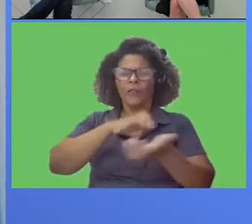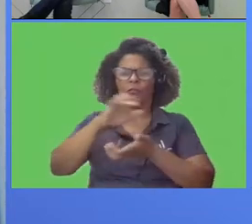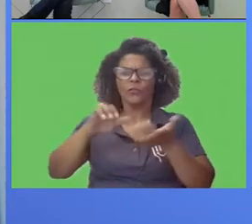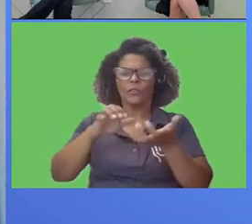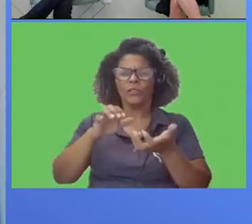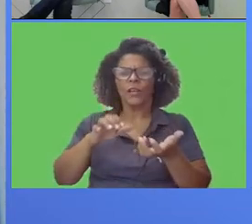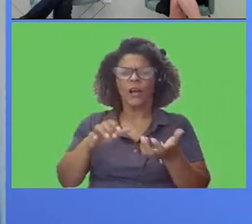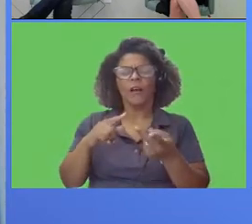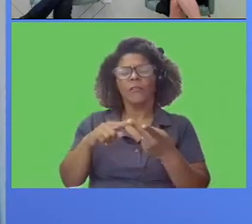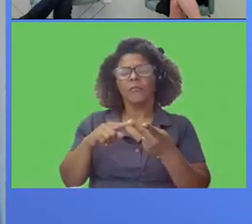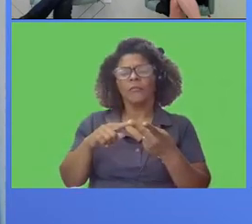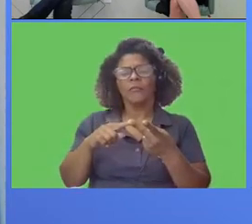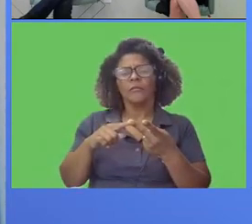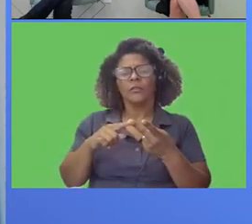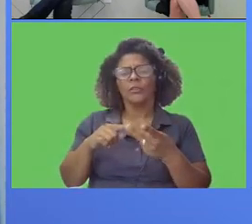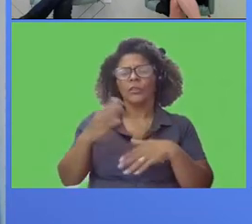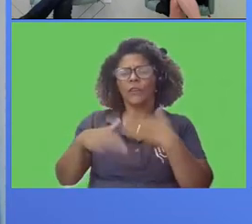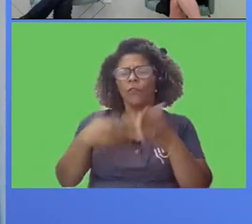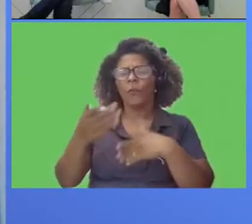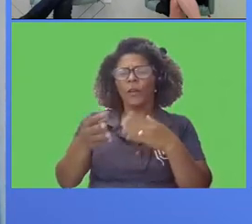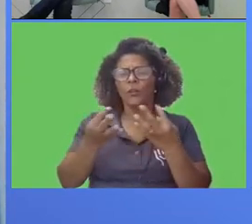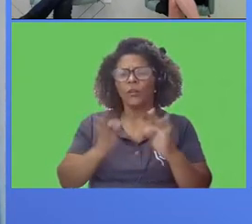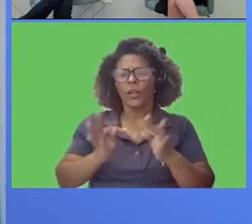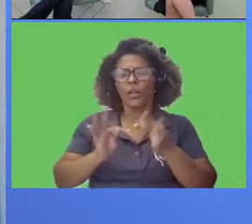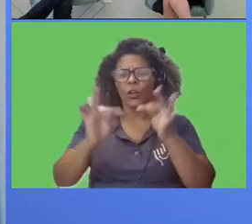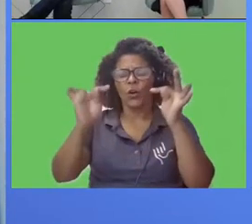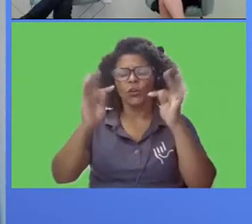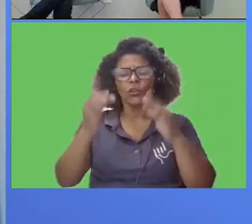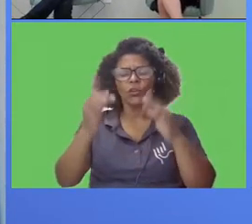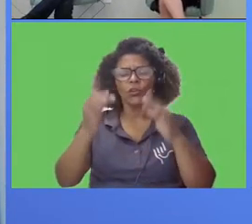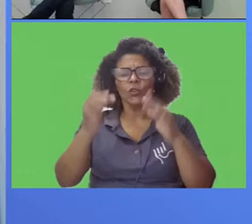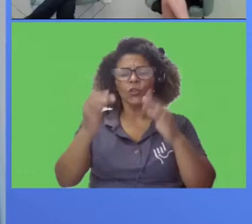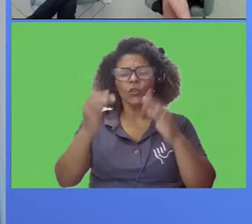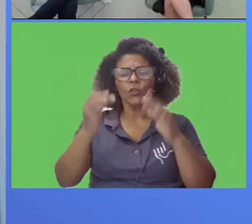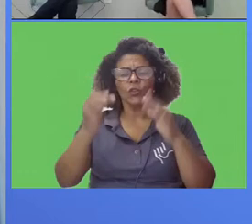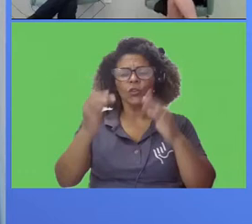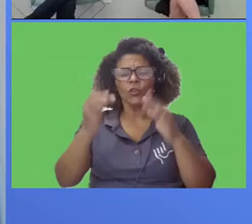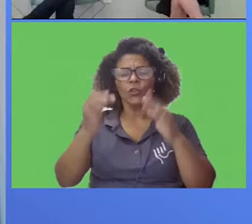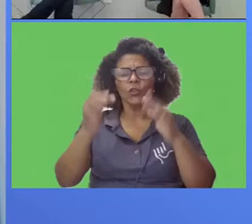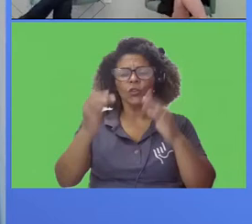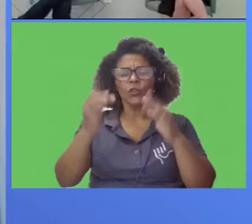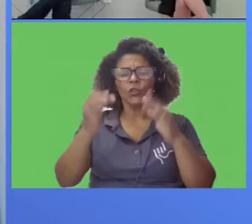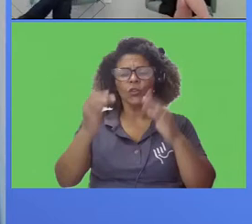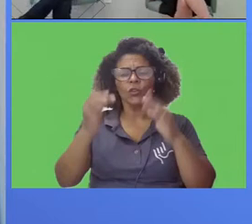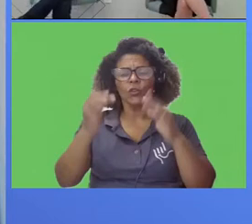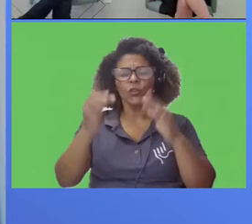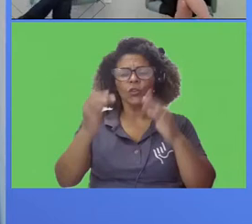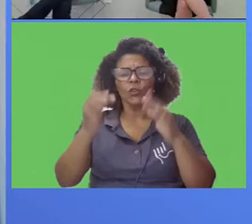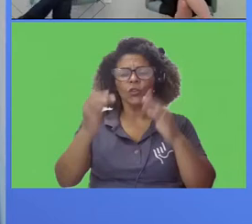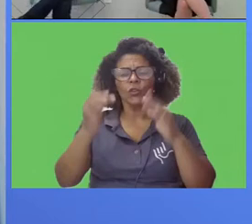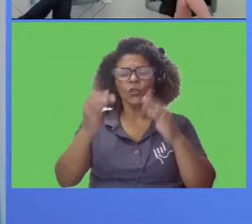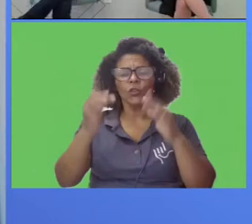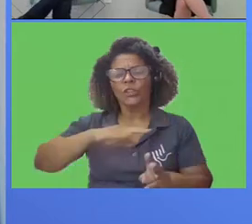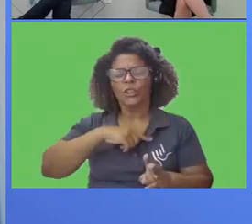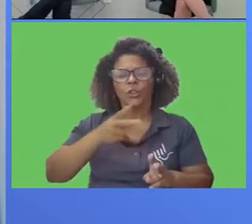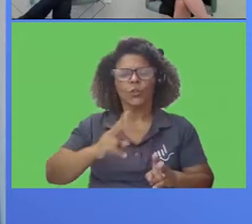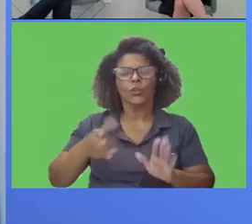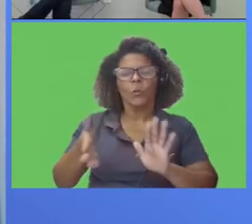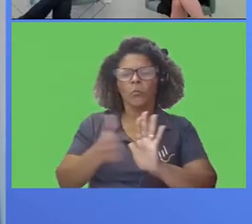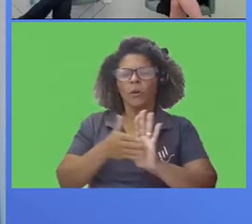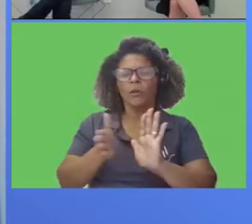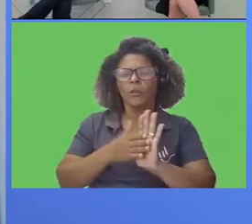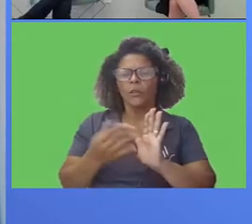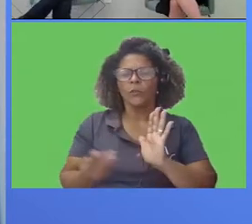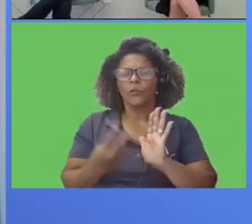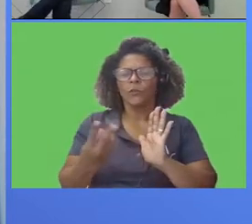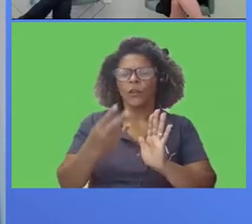do desenvolvimento tecnológico, informacional, e mesmo assim a gente continua pautando os valores sociais